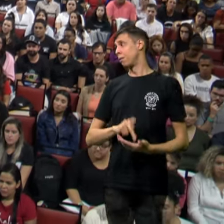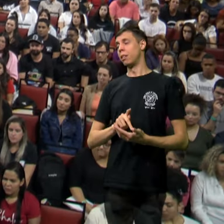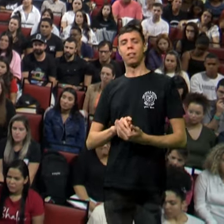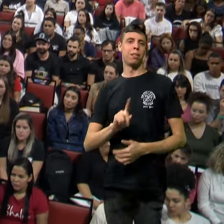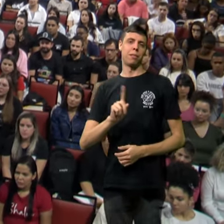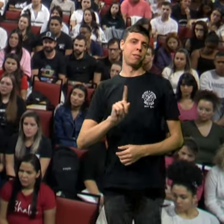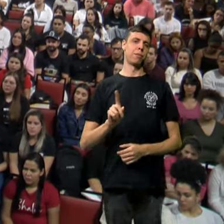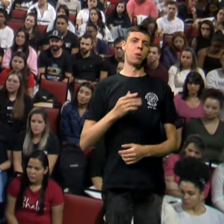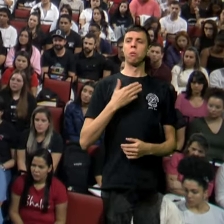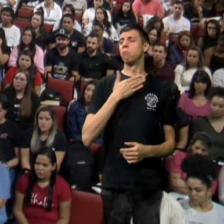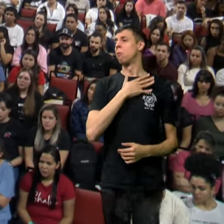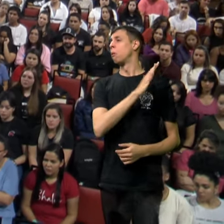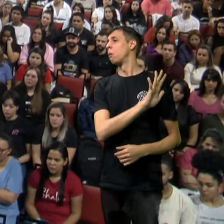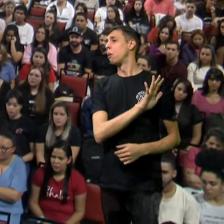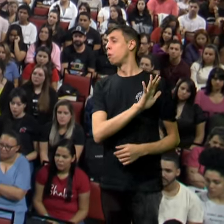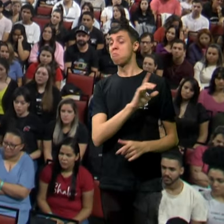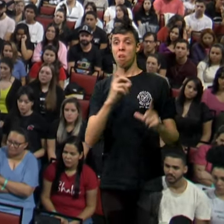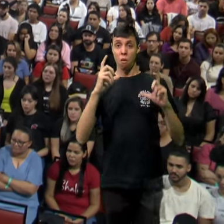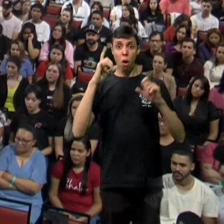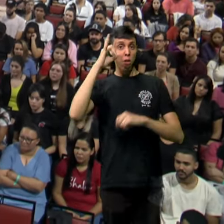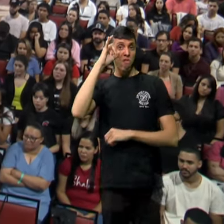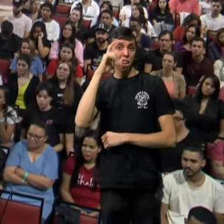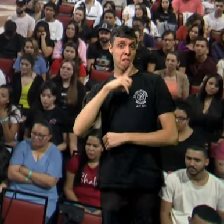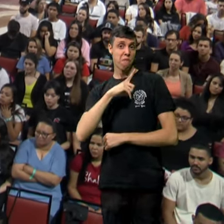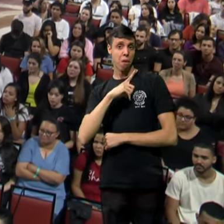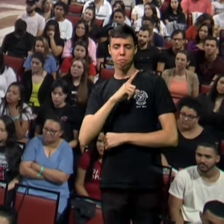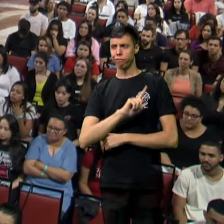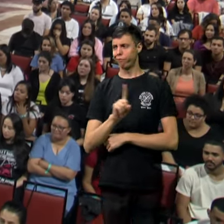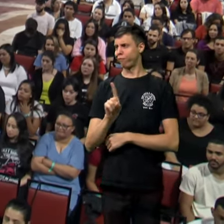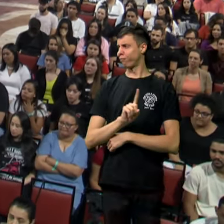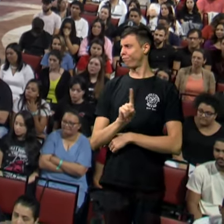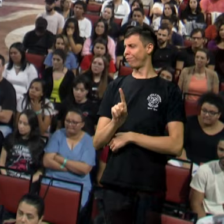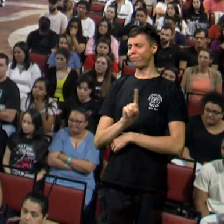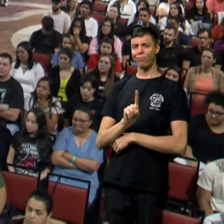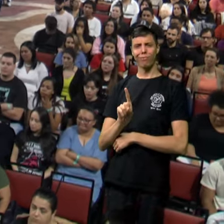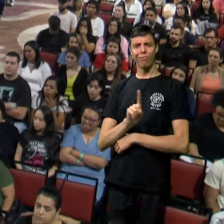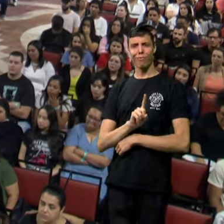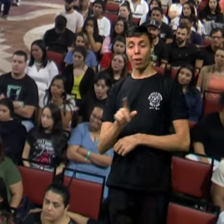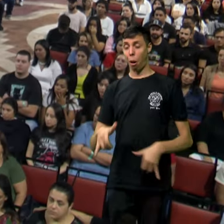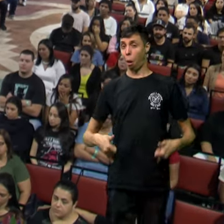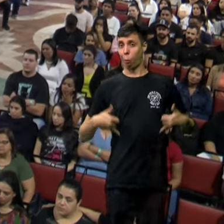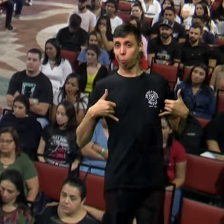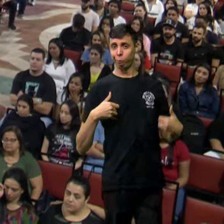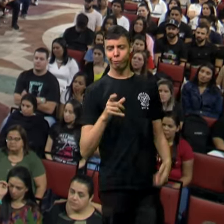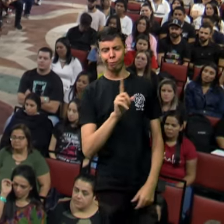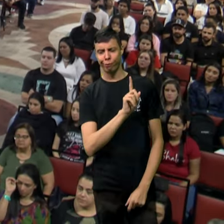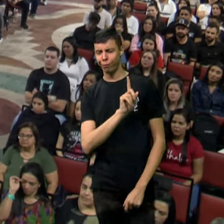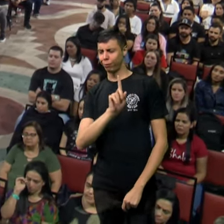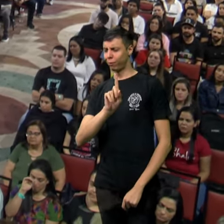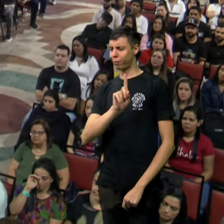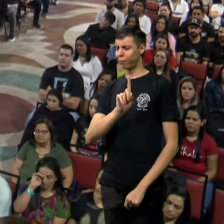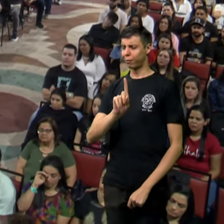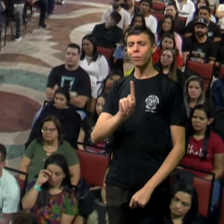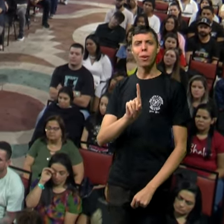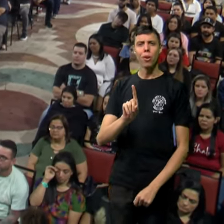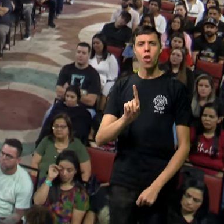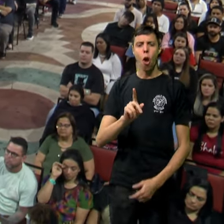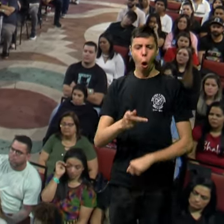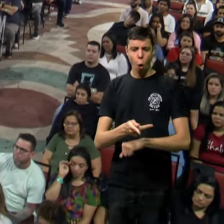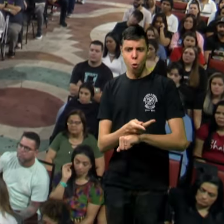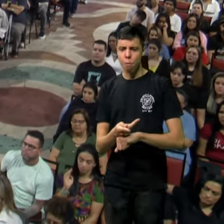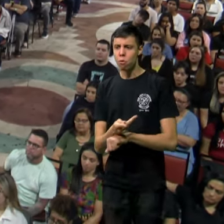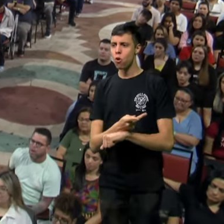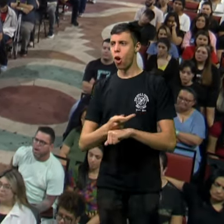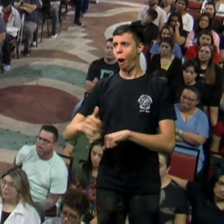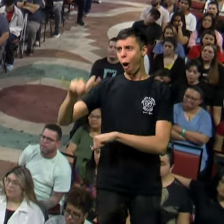meu Instagram, não tenho uma foto com nenhuma pessoa. Nunca. Porque eu não estou buscando essa foto. Eu estou procurando a unção